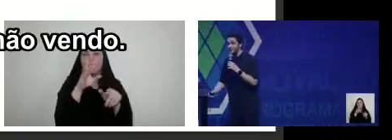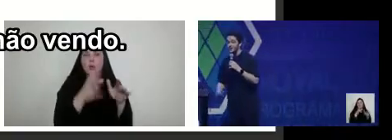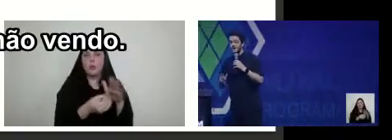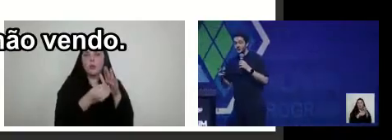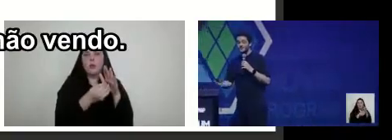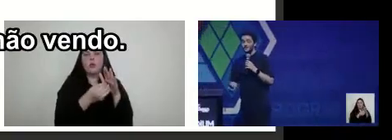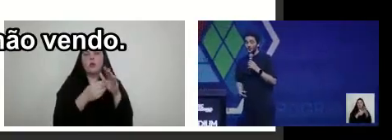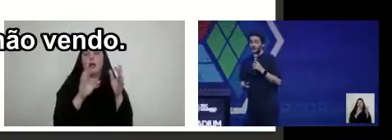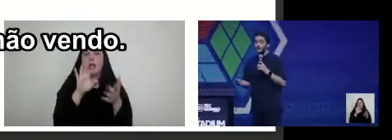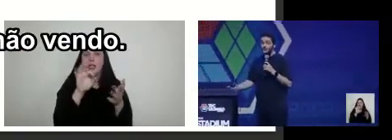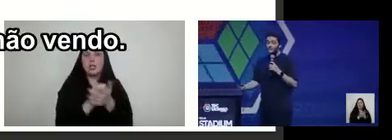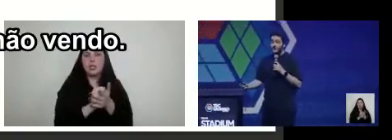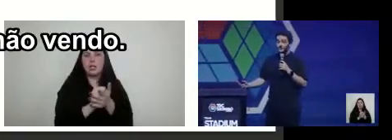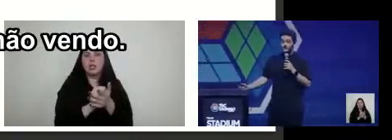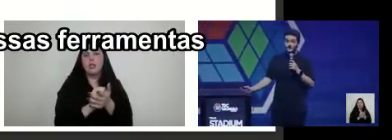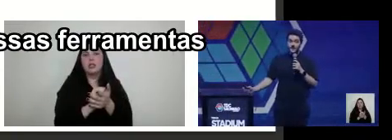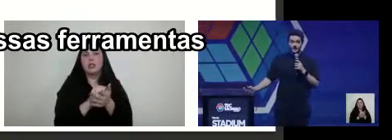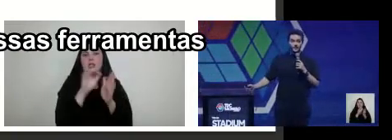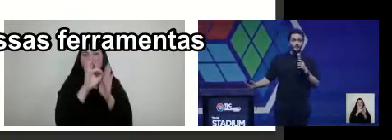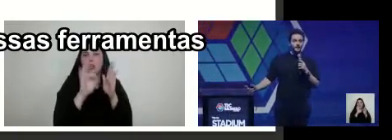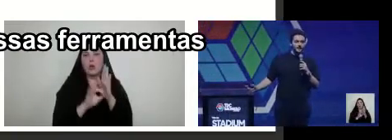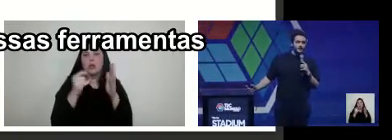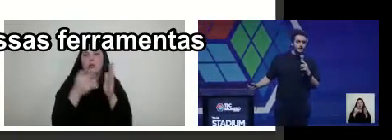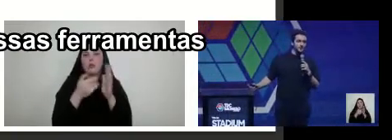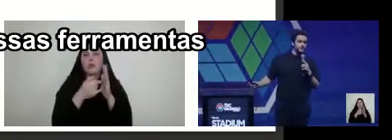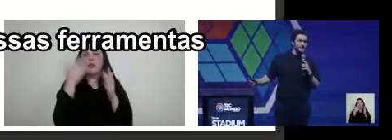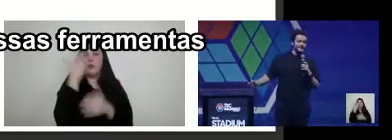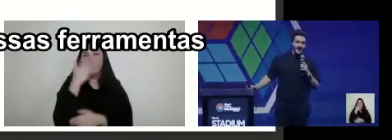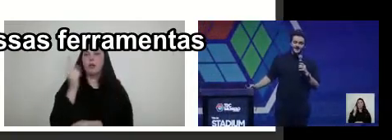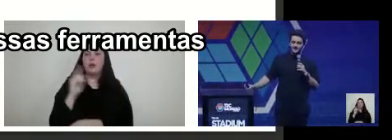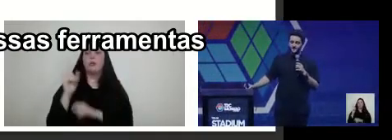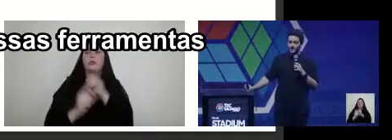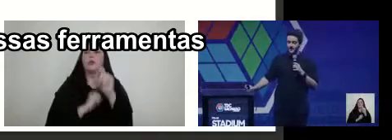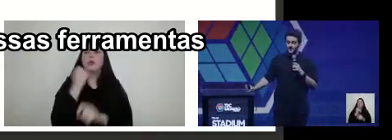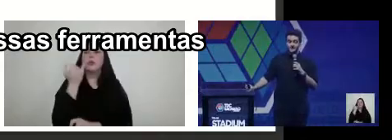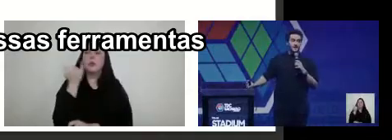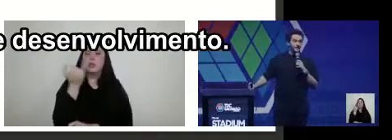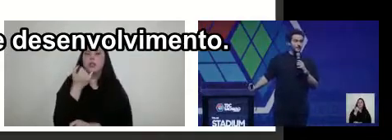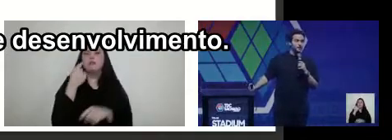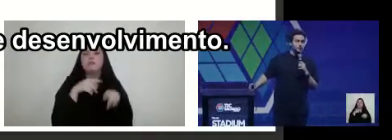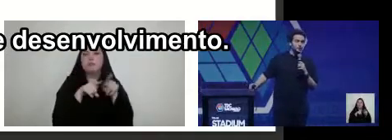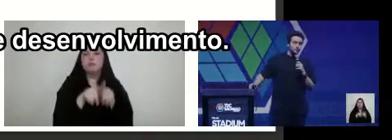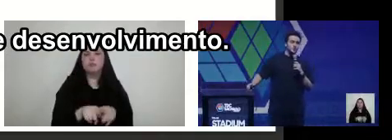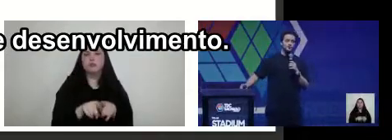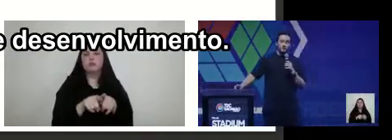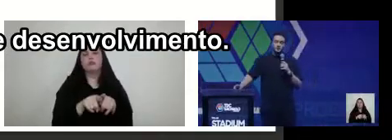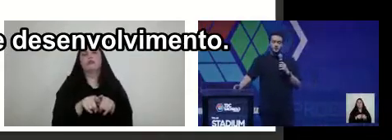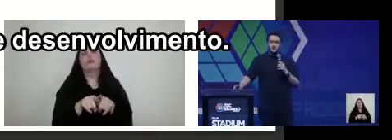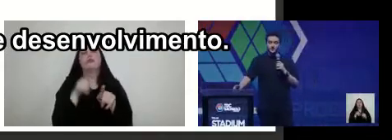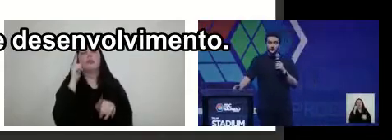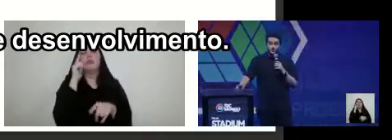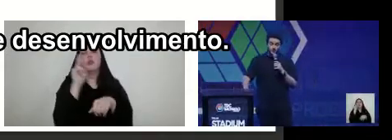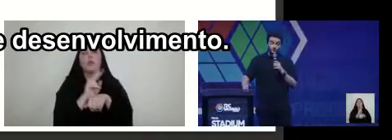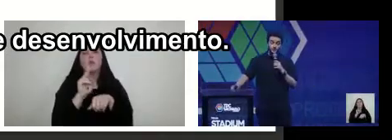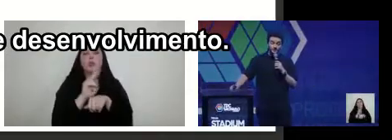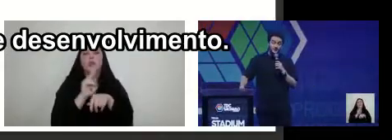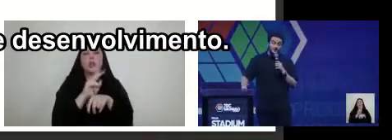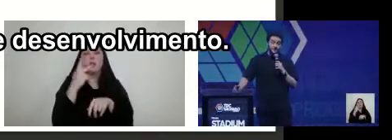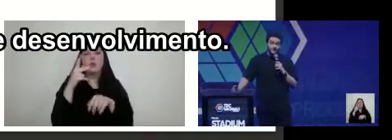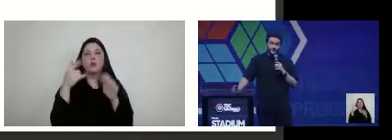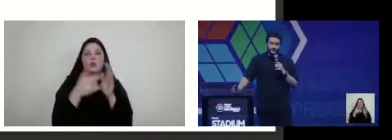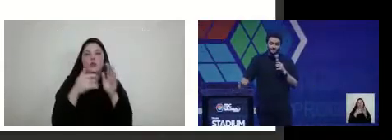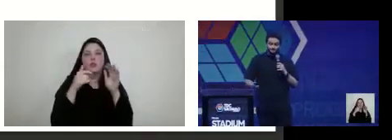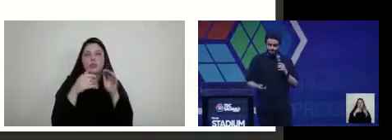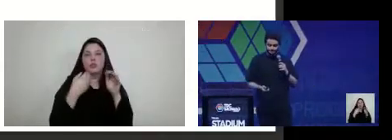no código e que o desenvolvedor acabou não vendo. Então, é importante que você integre essas ferramentas para proteger todo o seu ciclo de vida